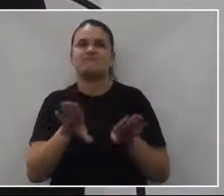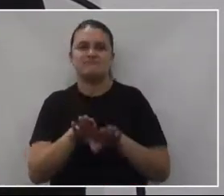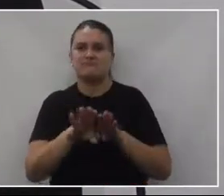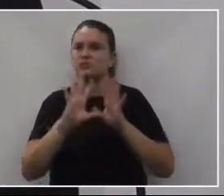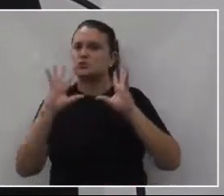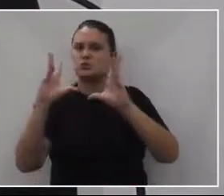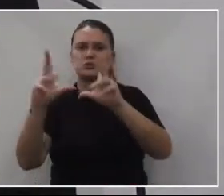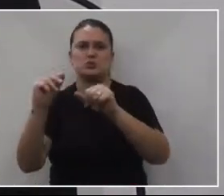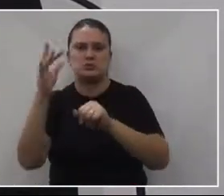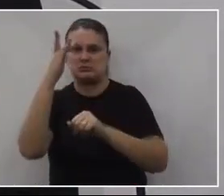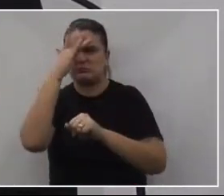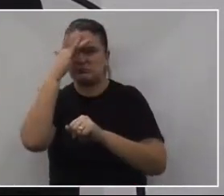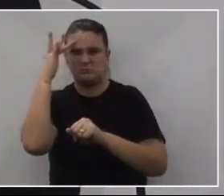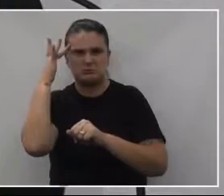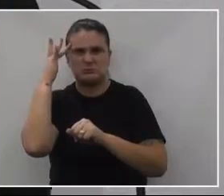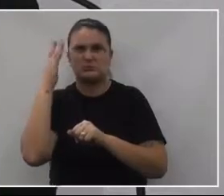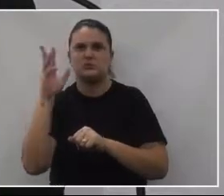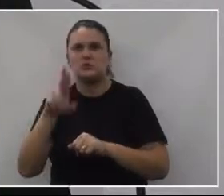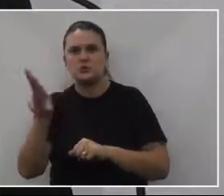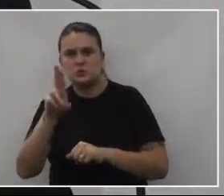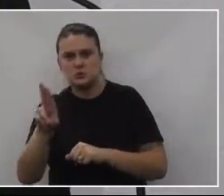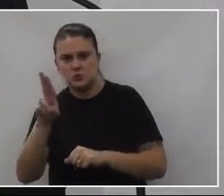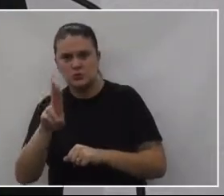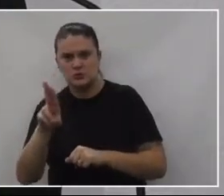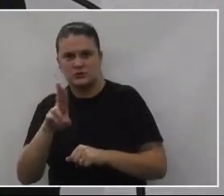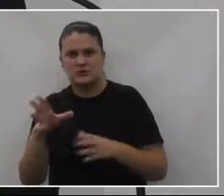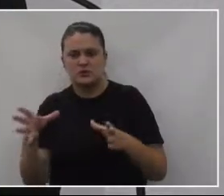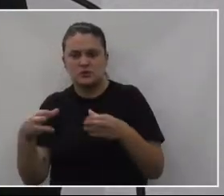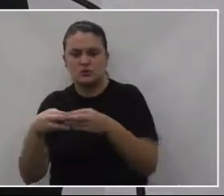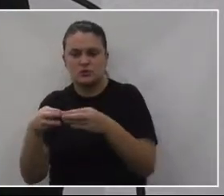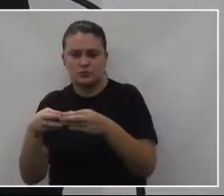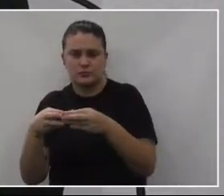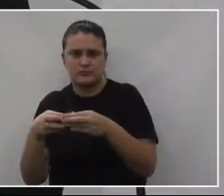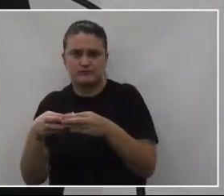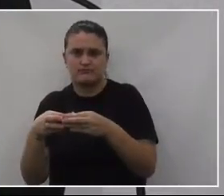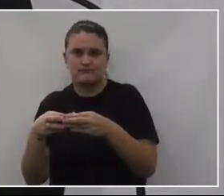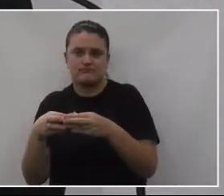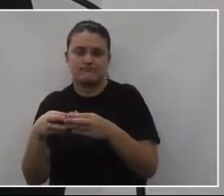quase se fazendo uso ali coletivo de maneira,